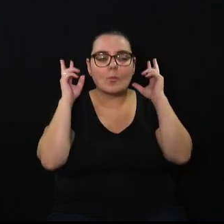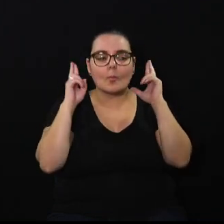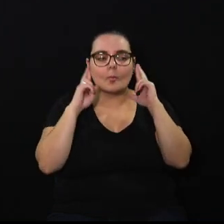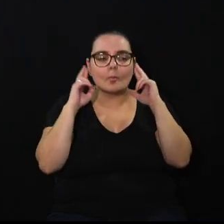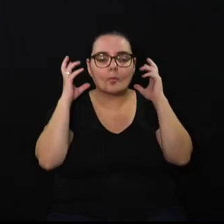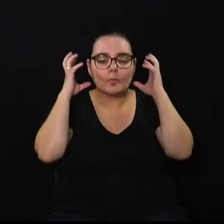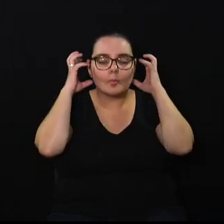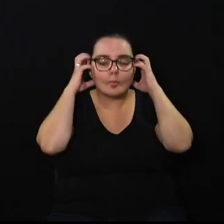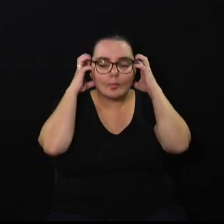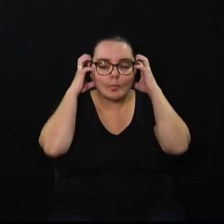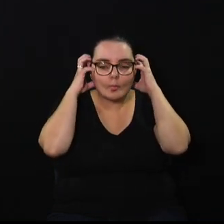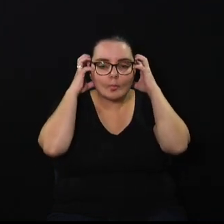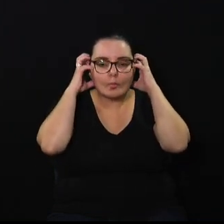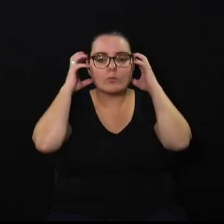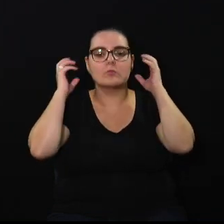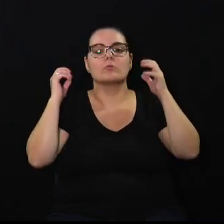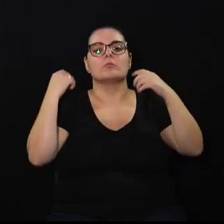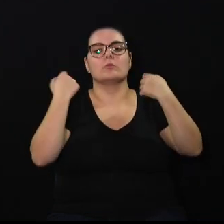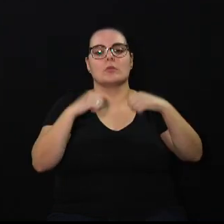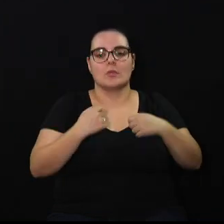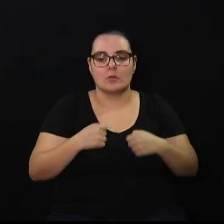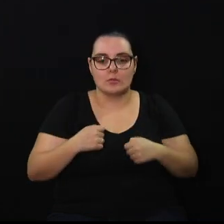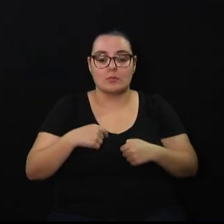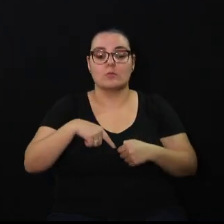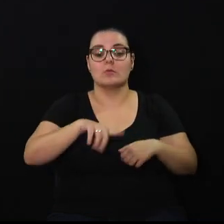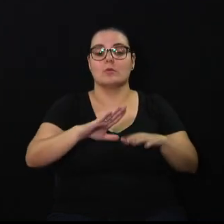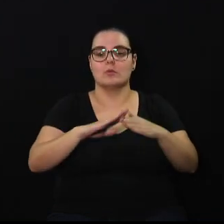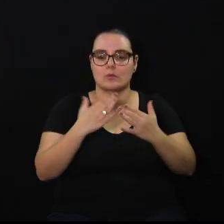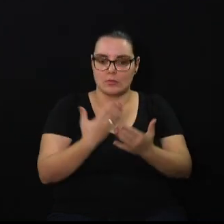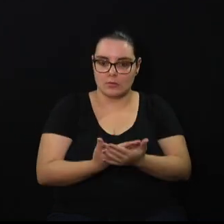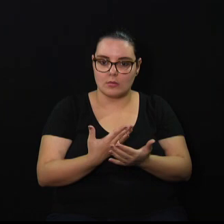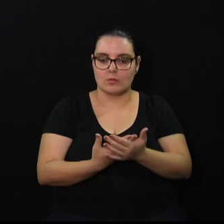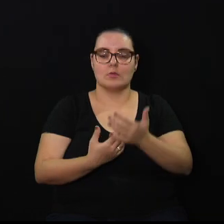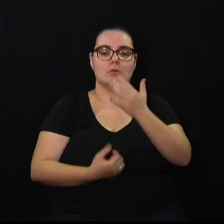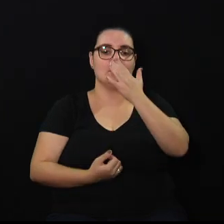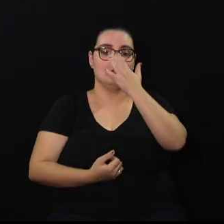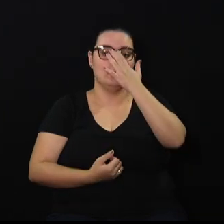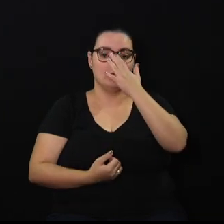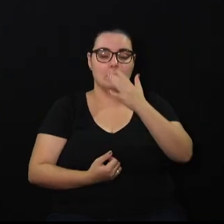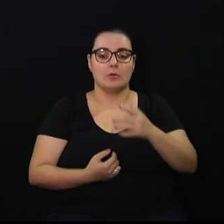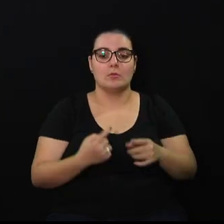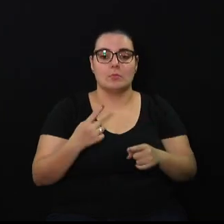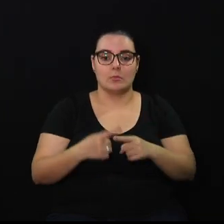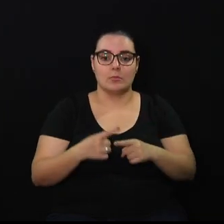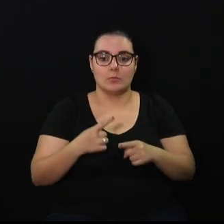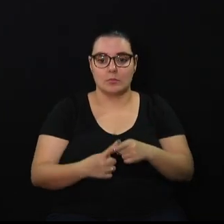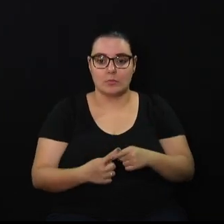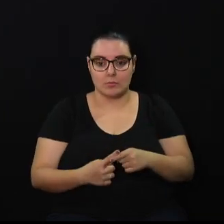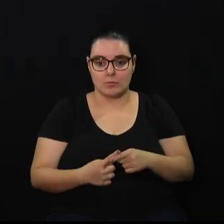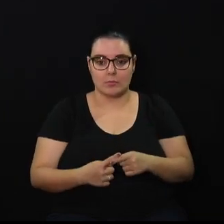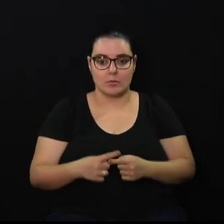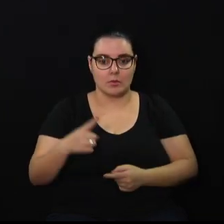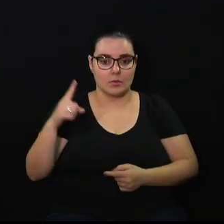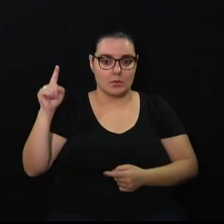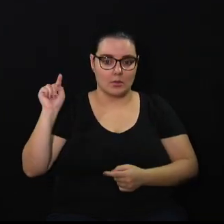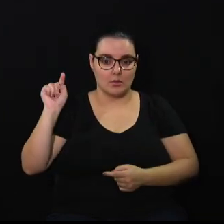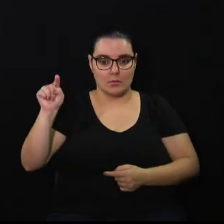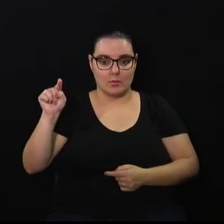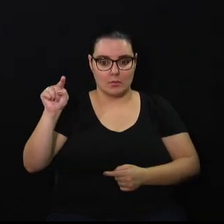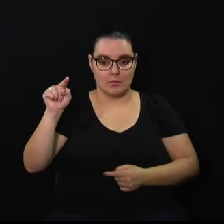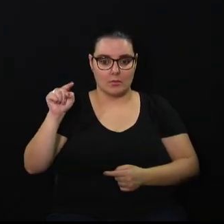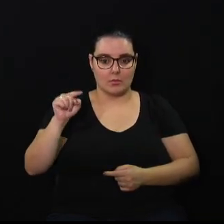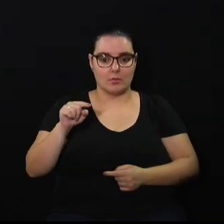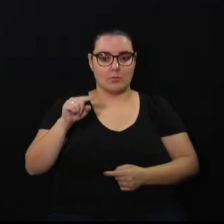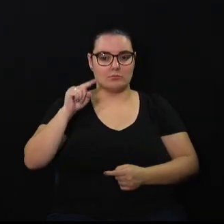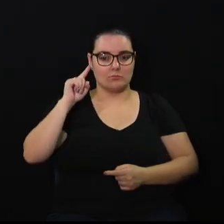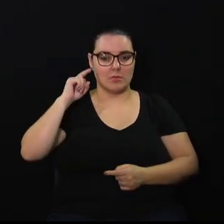isso que alguns precisam disso pra ir pra escola regular até devido até mesmo da campainha ou se mal né da